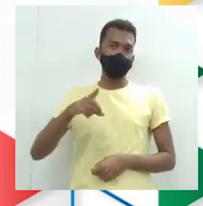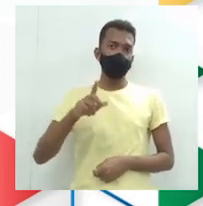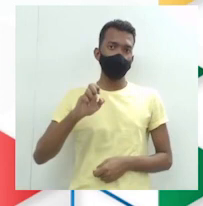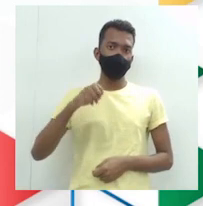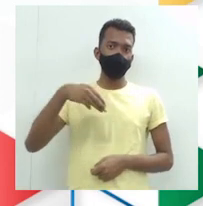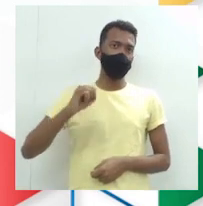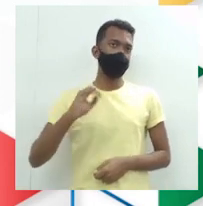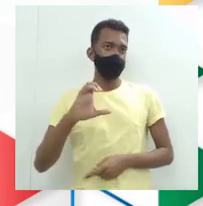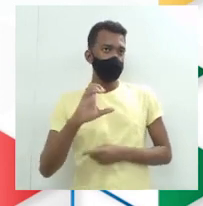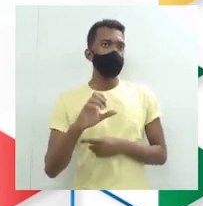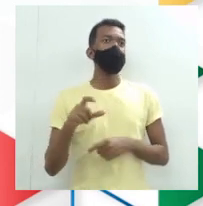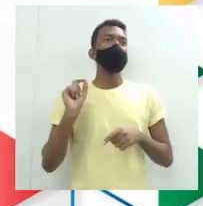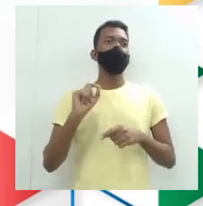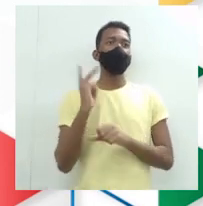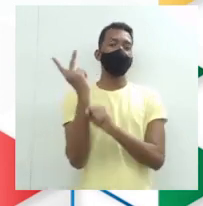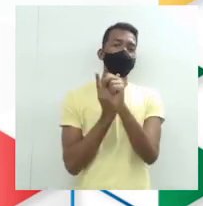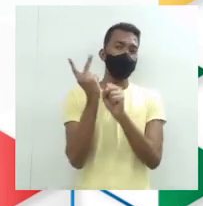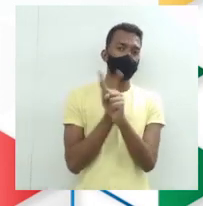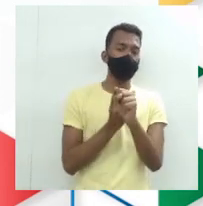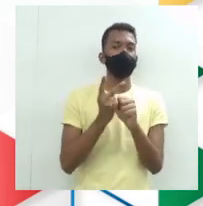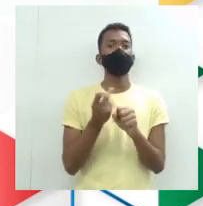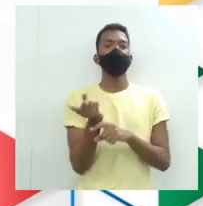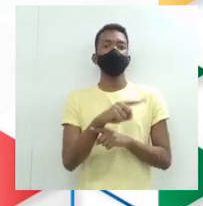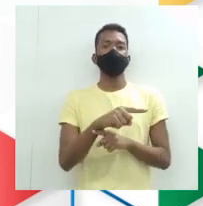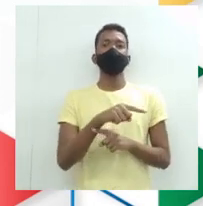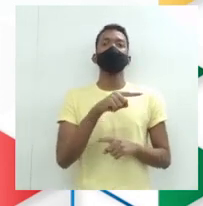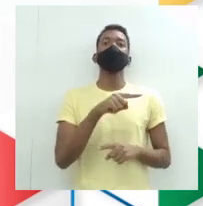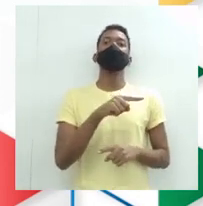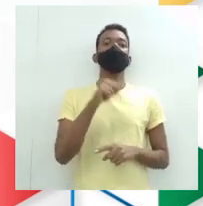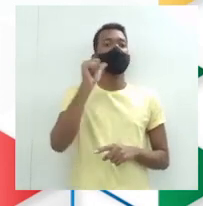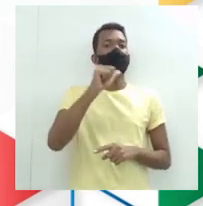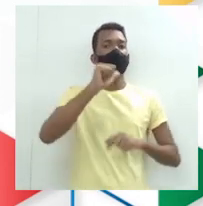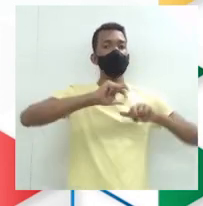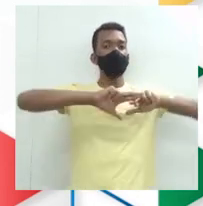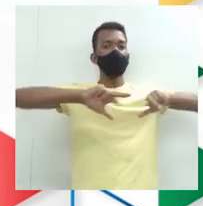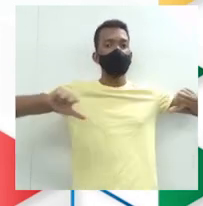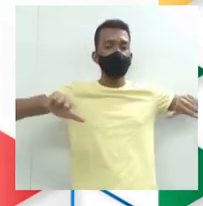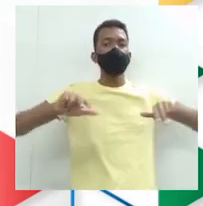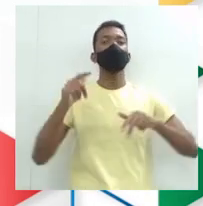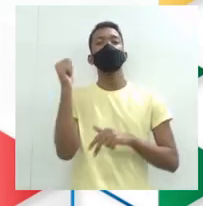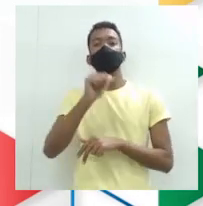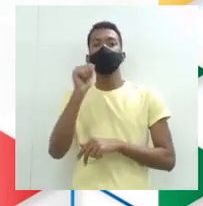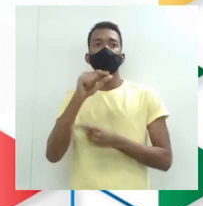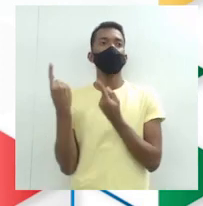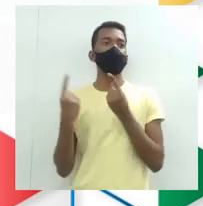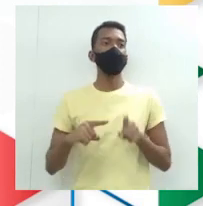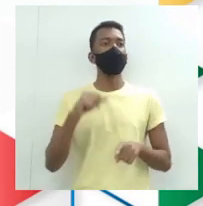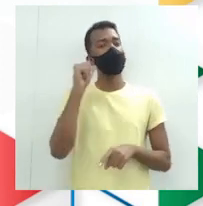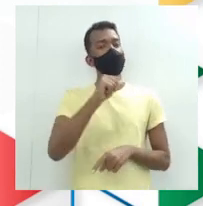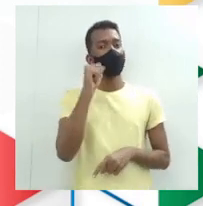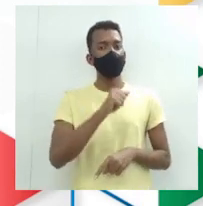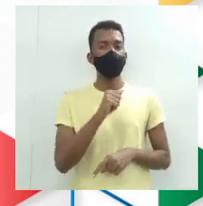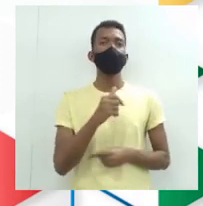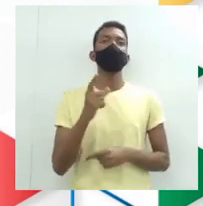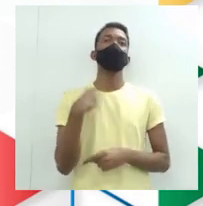e violence, women, violência e mulher, ou violência contra a mulher, que a gente já